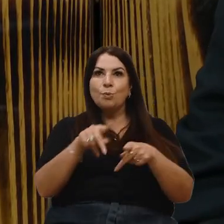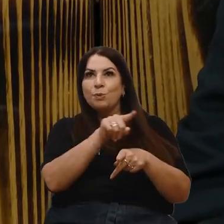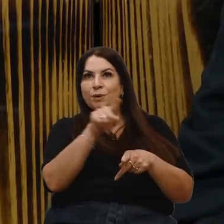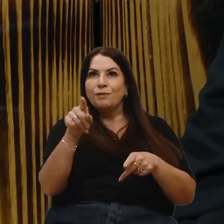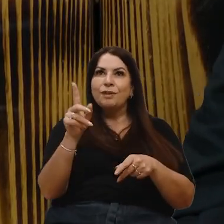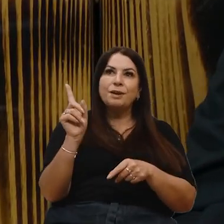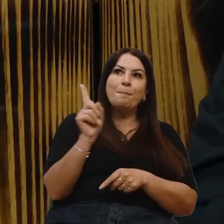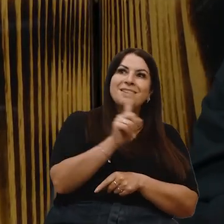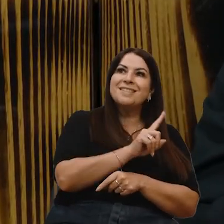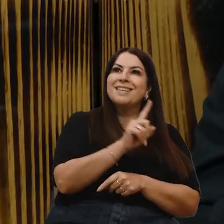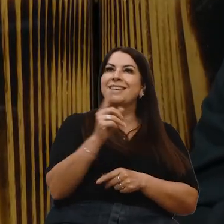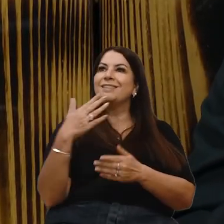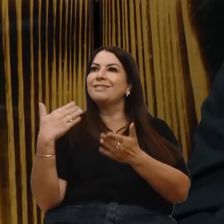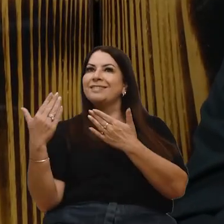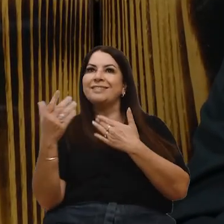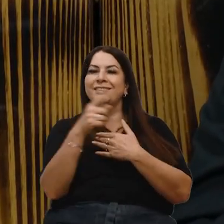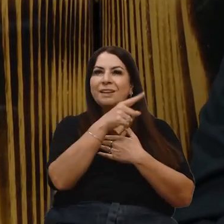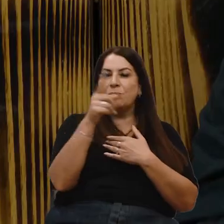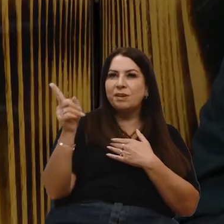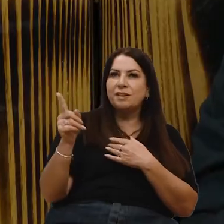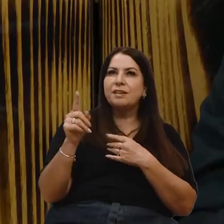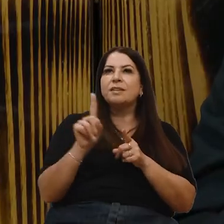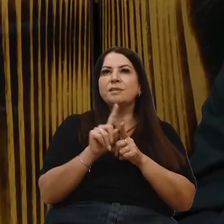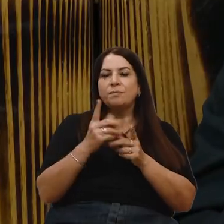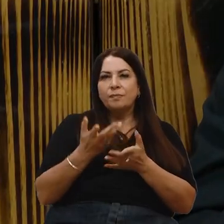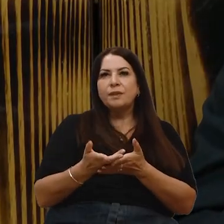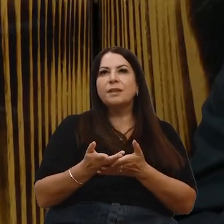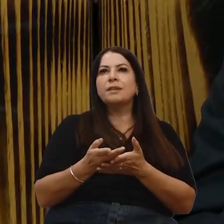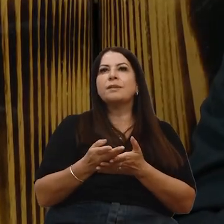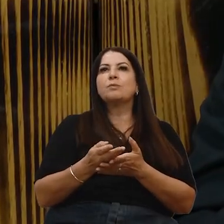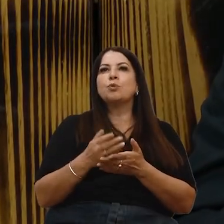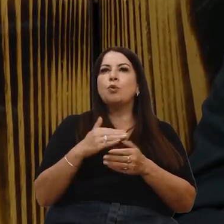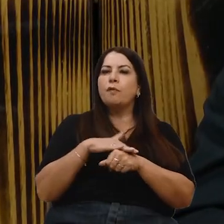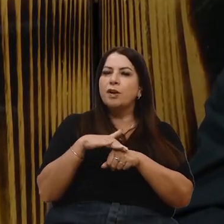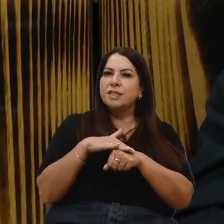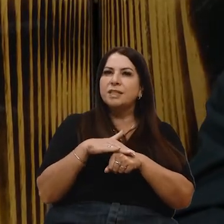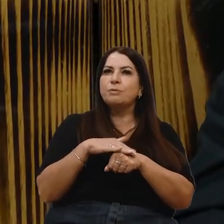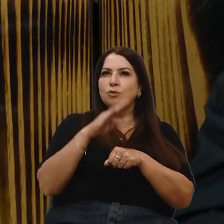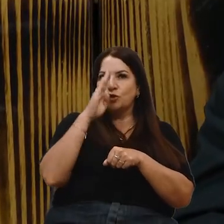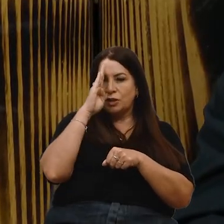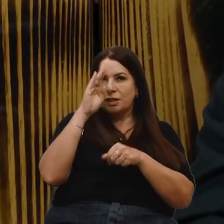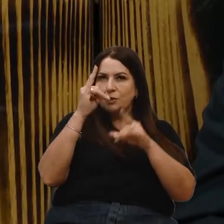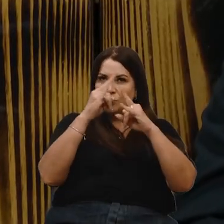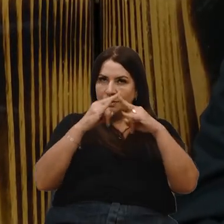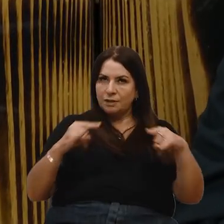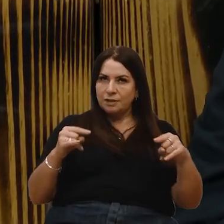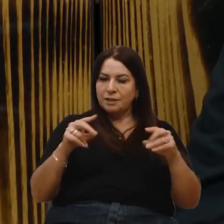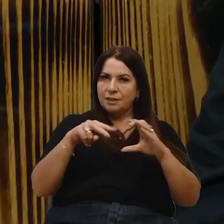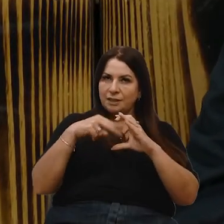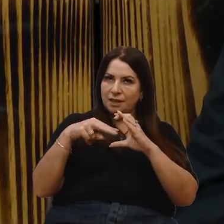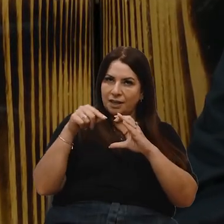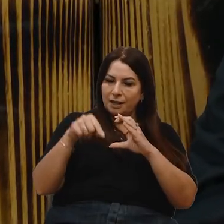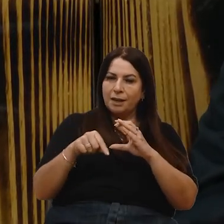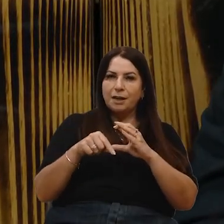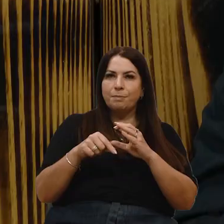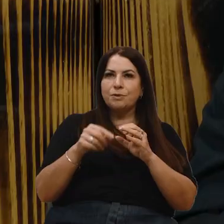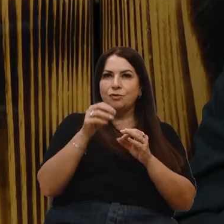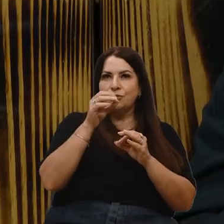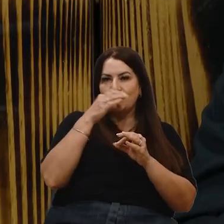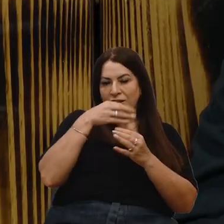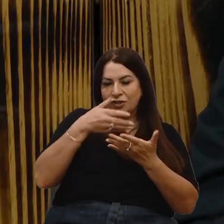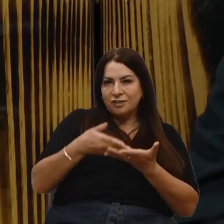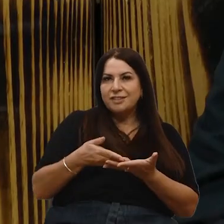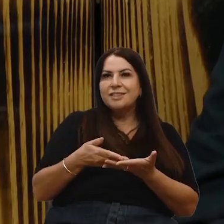aqui que foi passando e interagindo conosco de certo modo. Nós que conversamos aqui direto do estande da Câmara Municipal